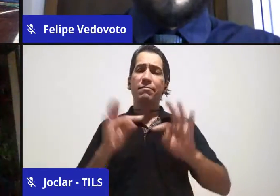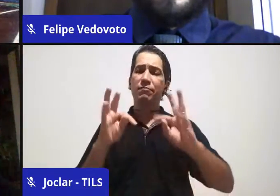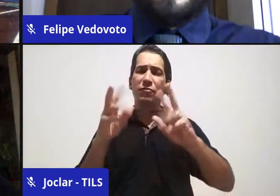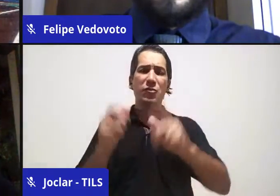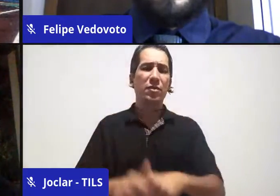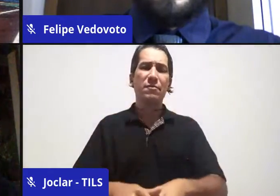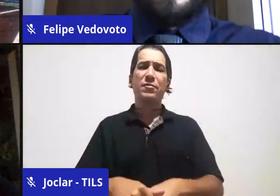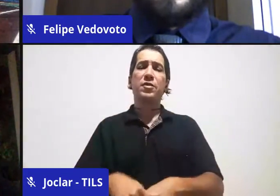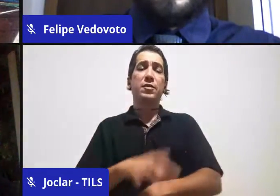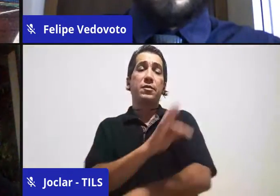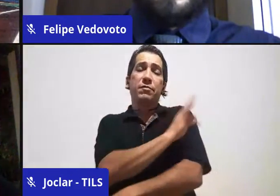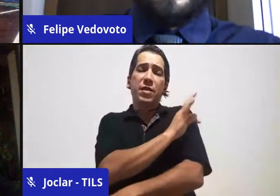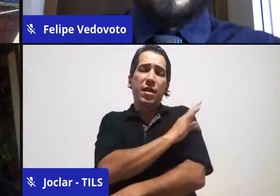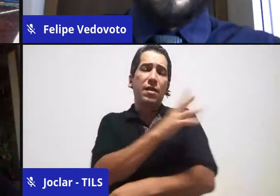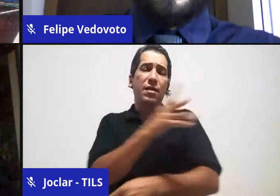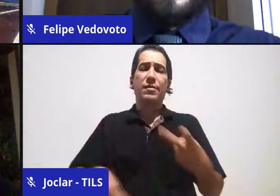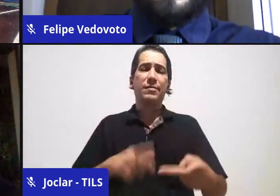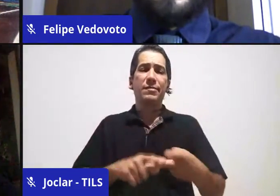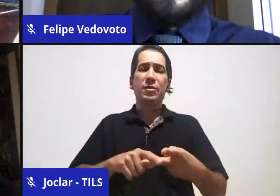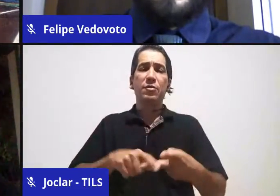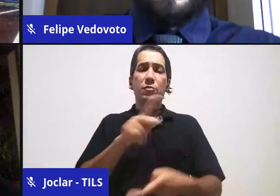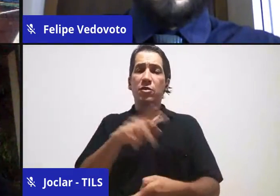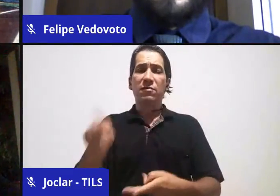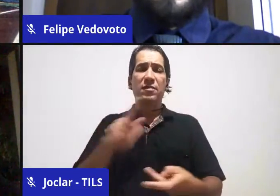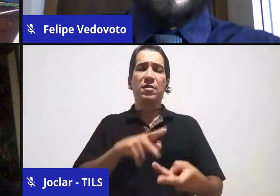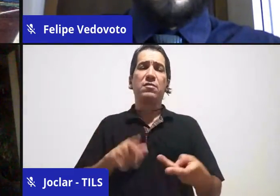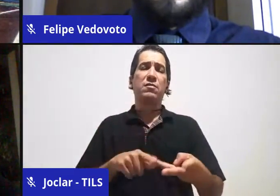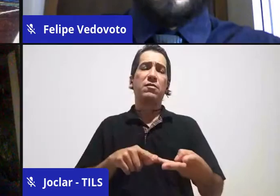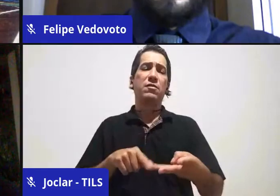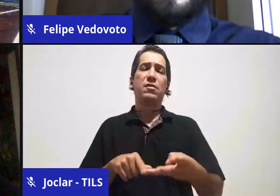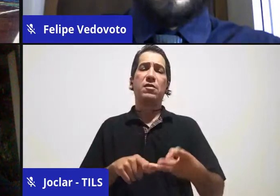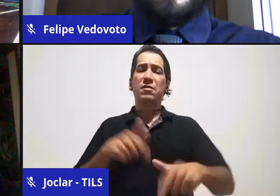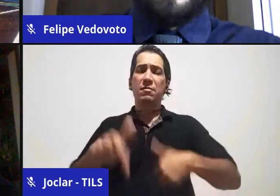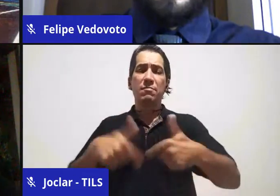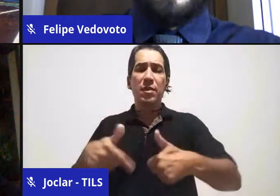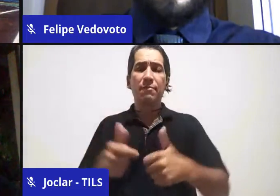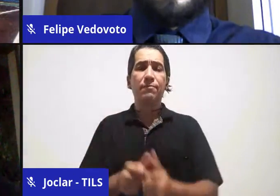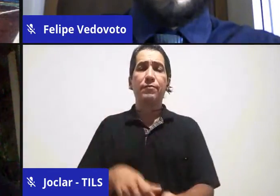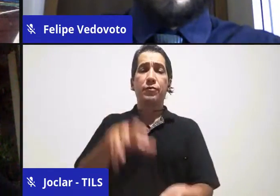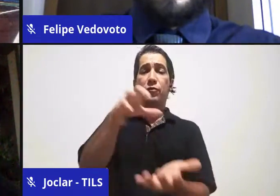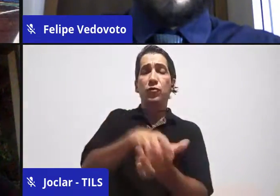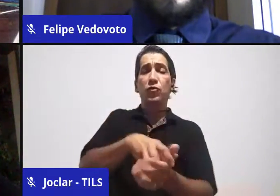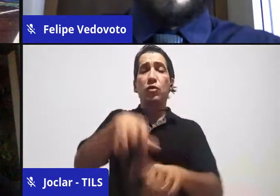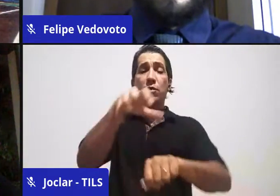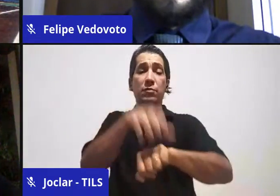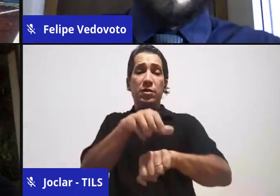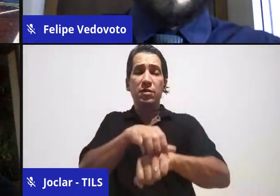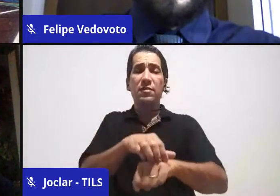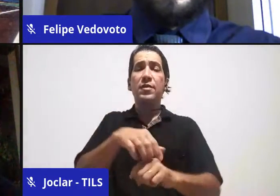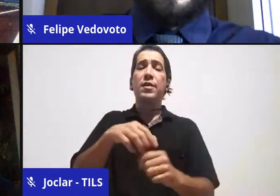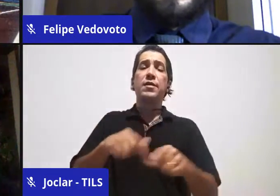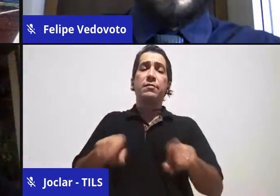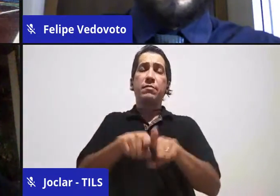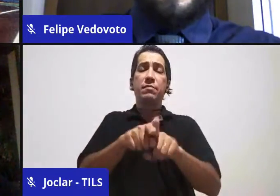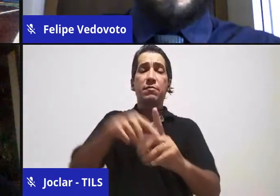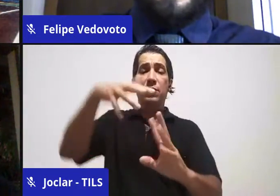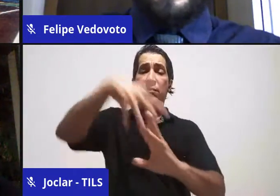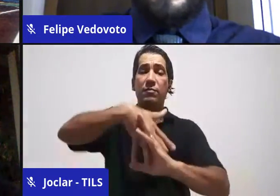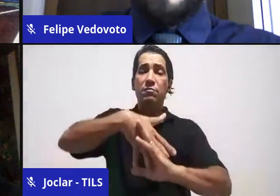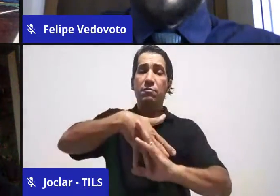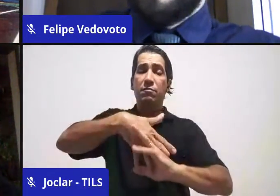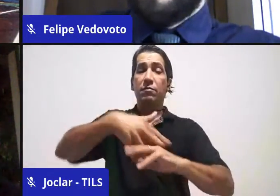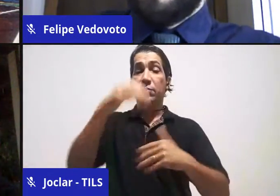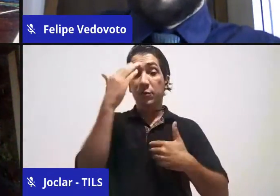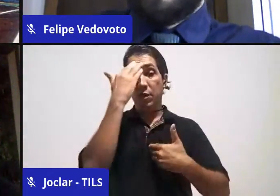de administração e do campus de Naviraí, e do campus da nossa Universidade Federal de Mato Grosso do Sul. Também quero agradecer